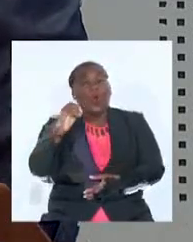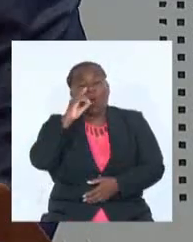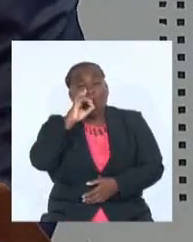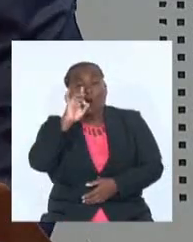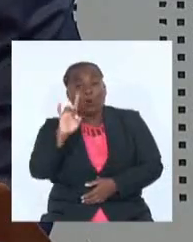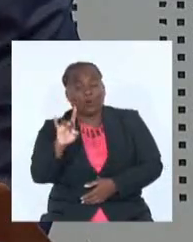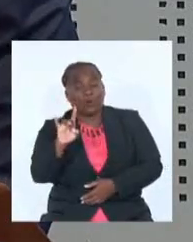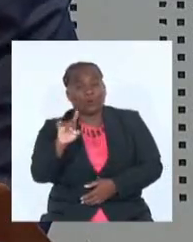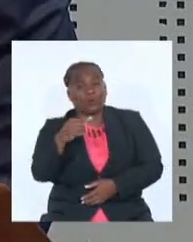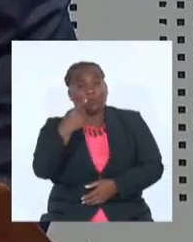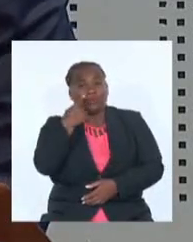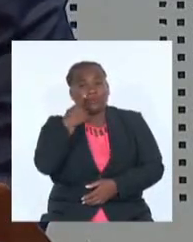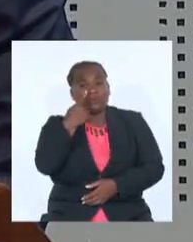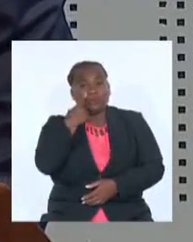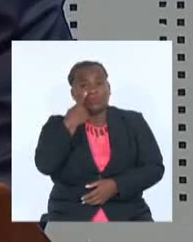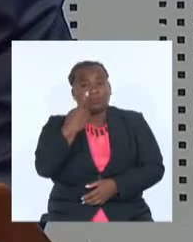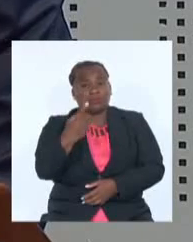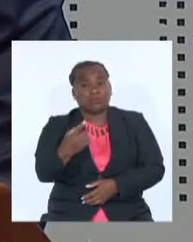a desempenhar